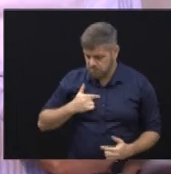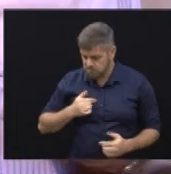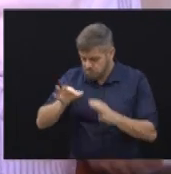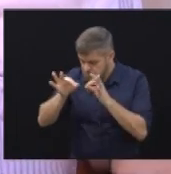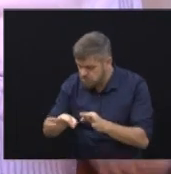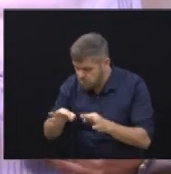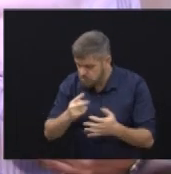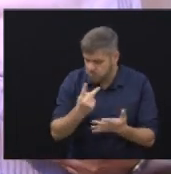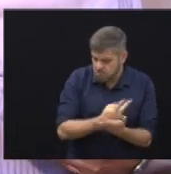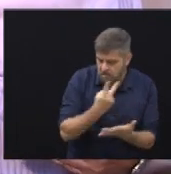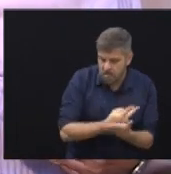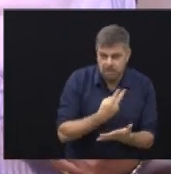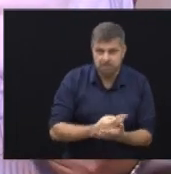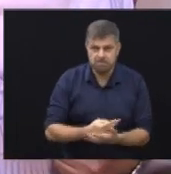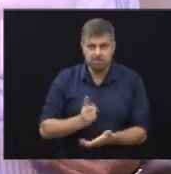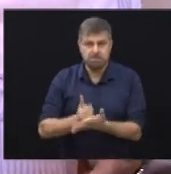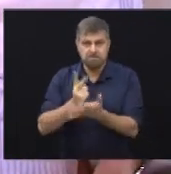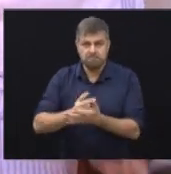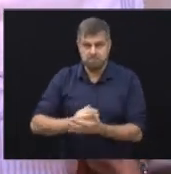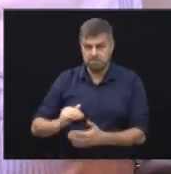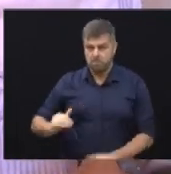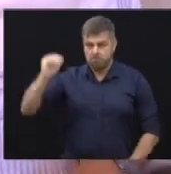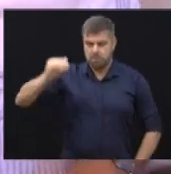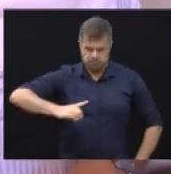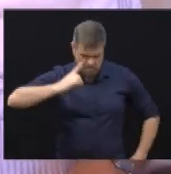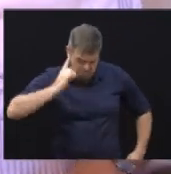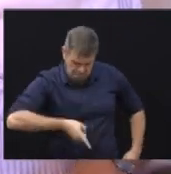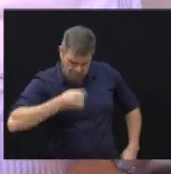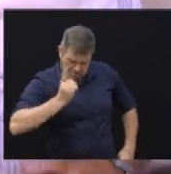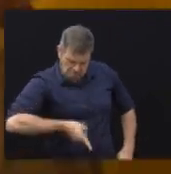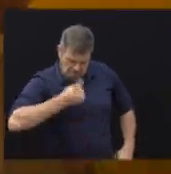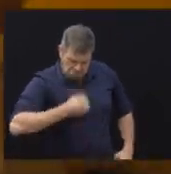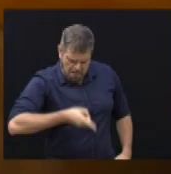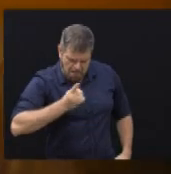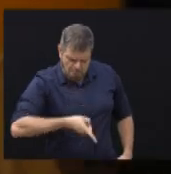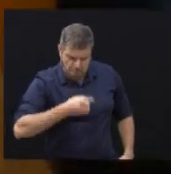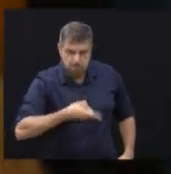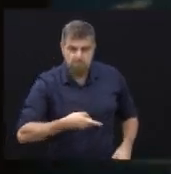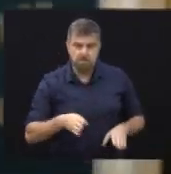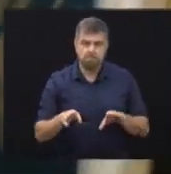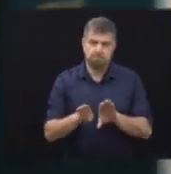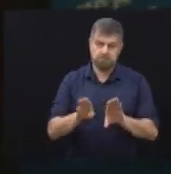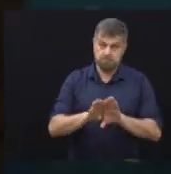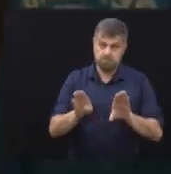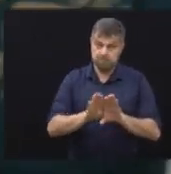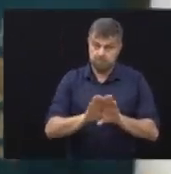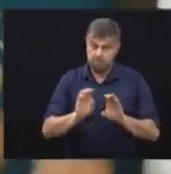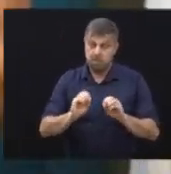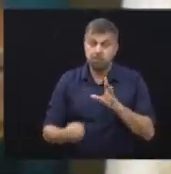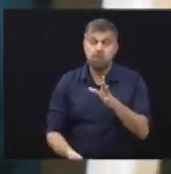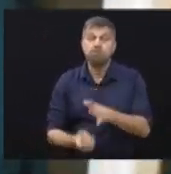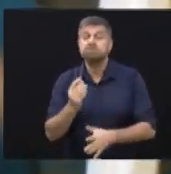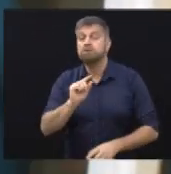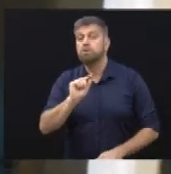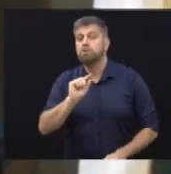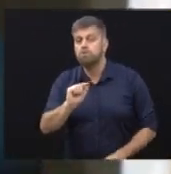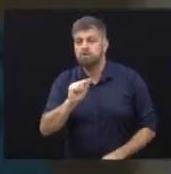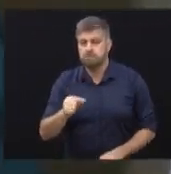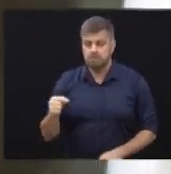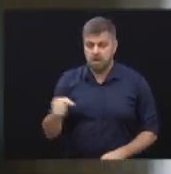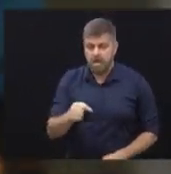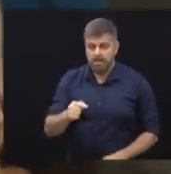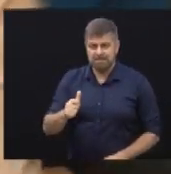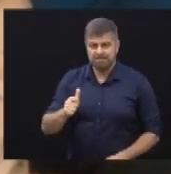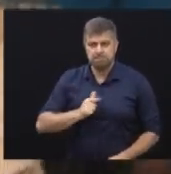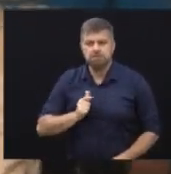vai fazer é certo ou errado, sempre é o adulto que tem que dizer o que ela vai fazer. Então, isso também pode levá-la